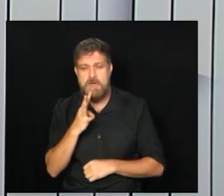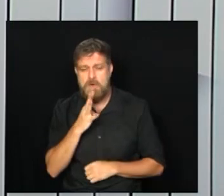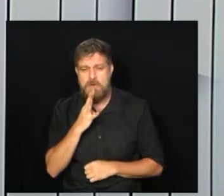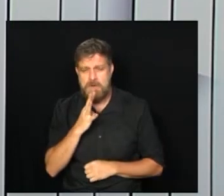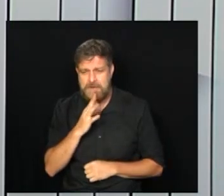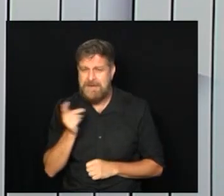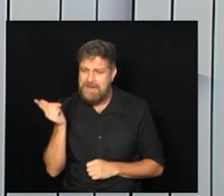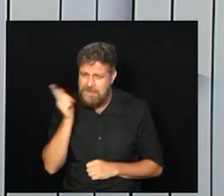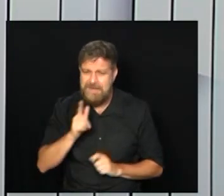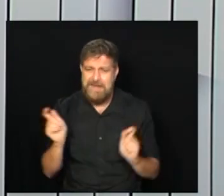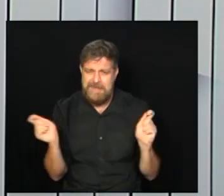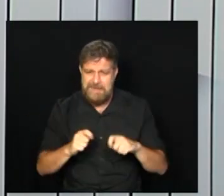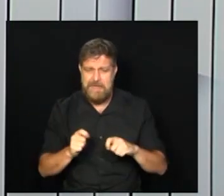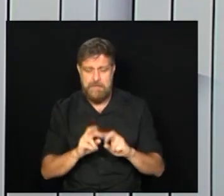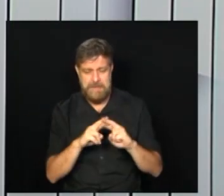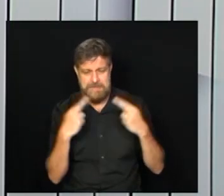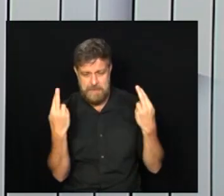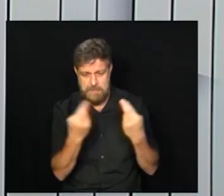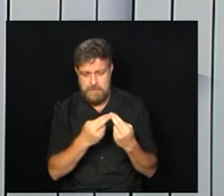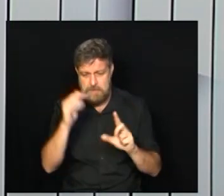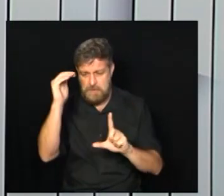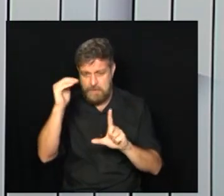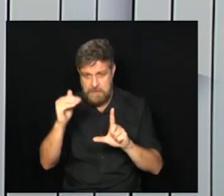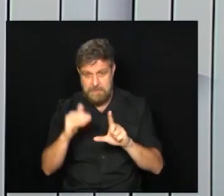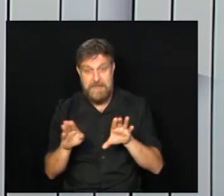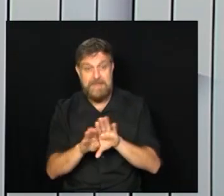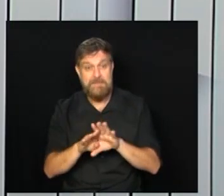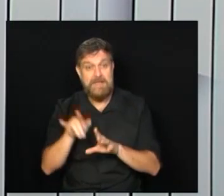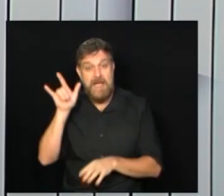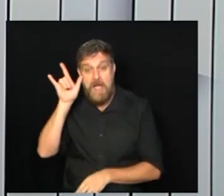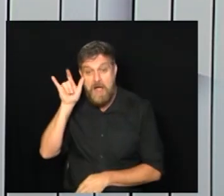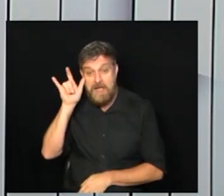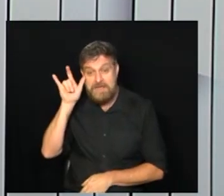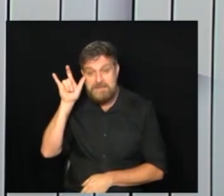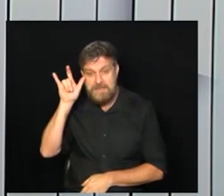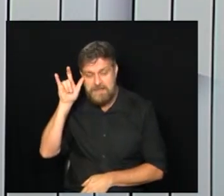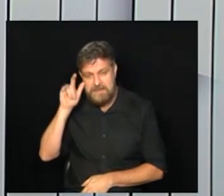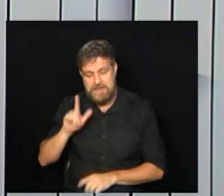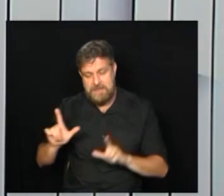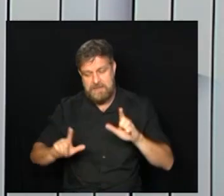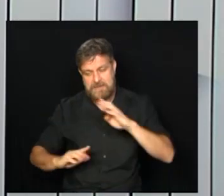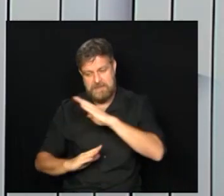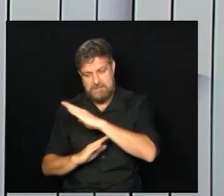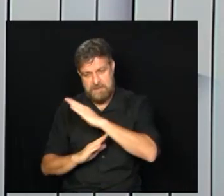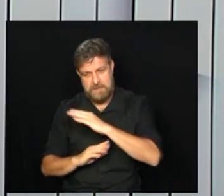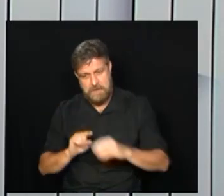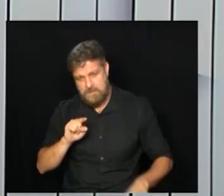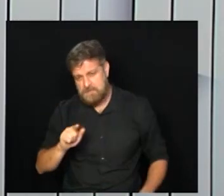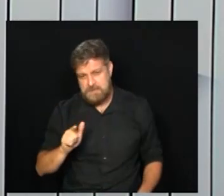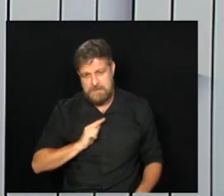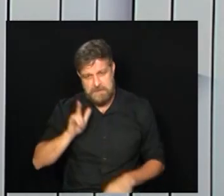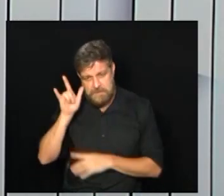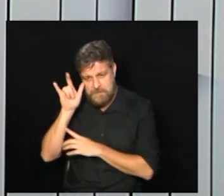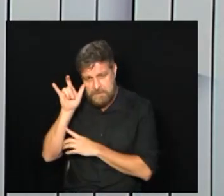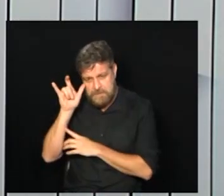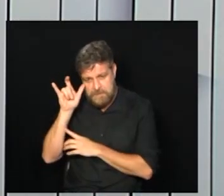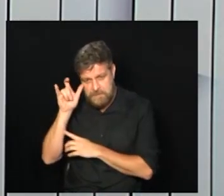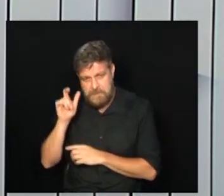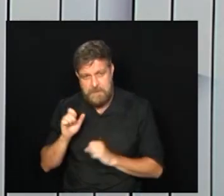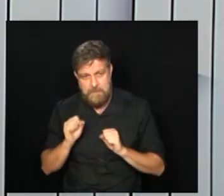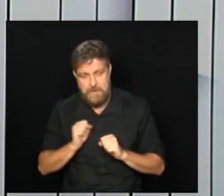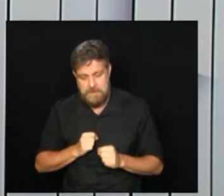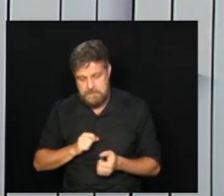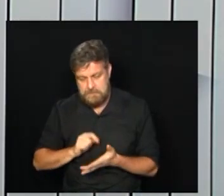os programas, as reuniões, e tem um Instagram também da TV Câmara Campinas. Você que tem Instagram, esta rede social, é